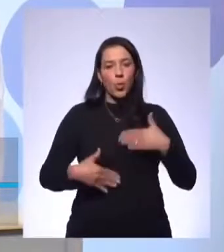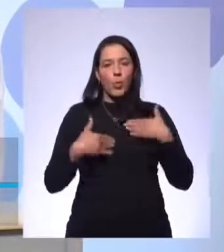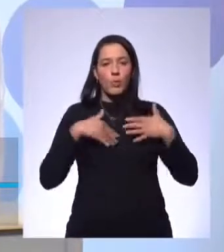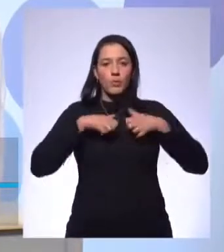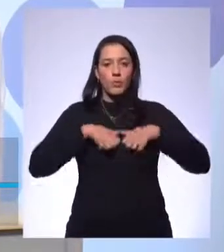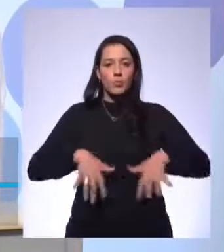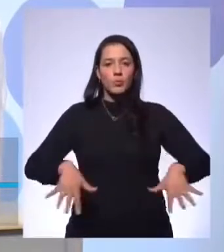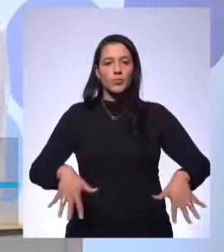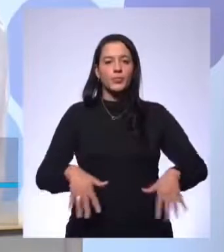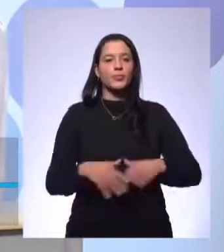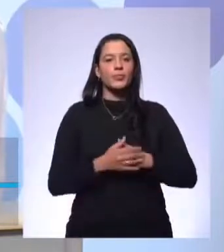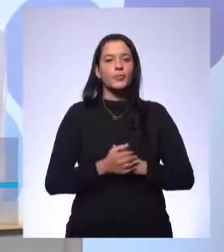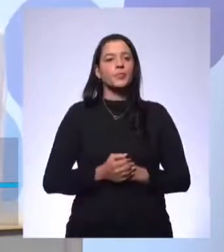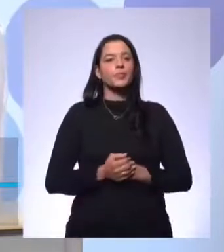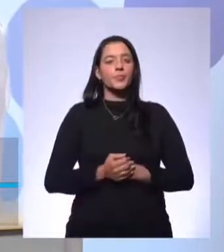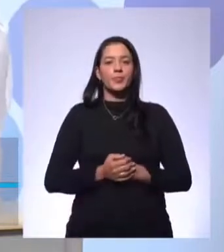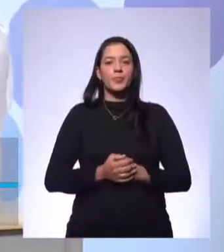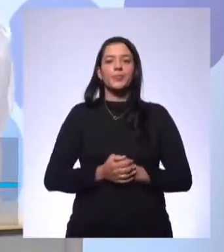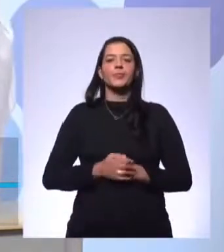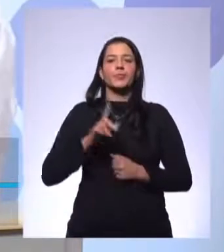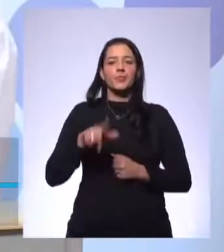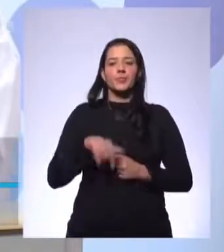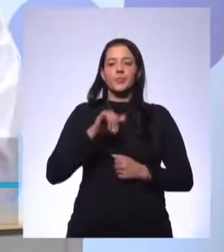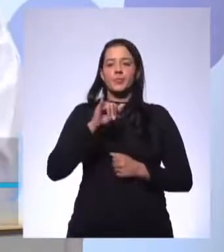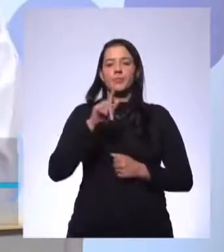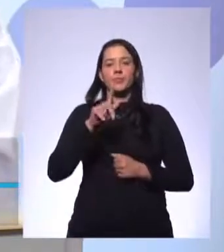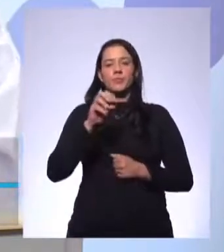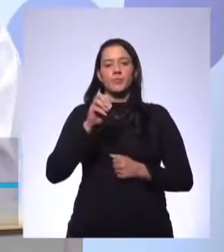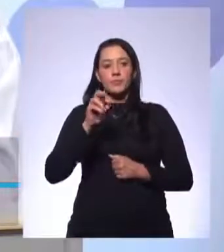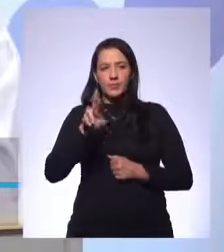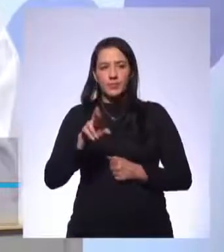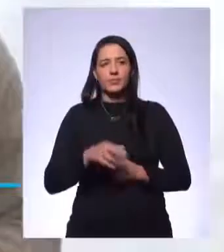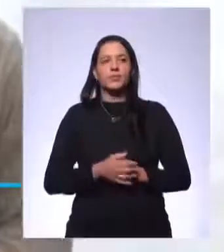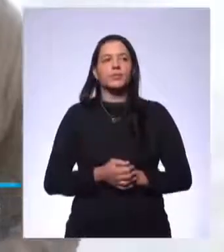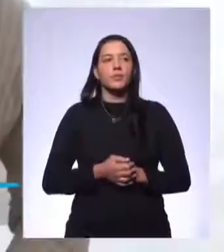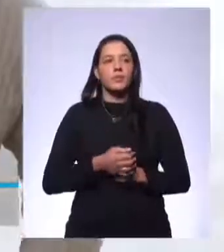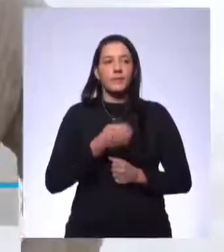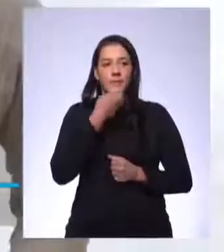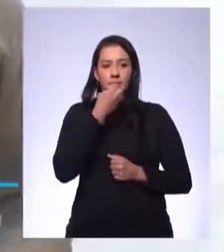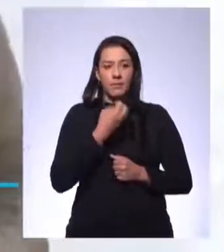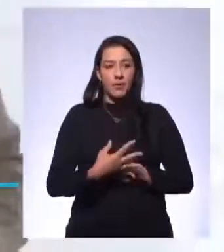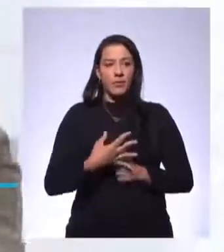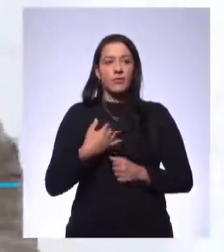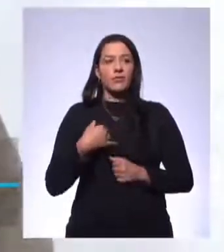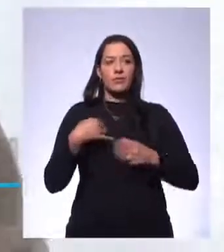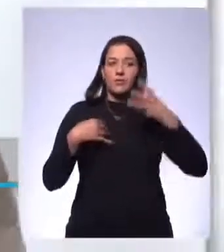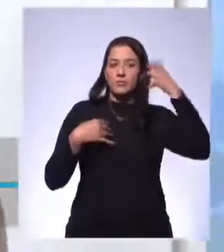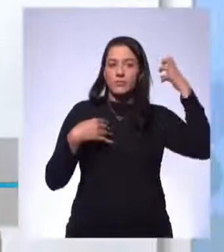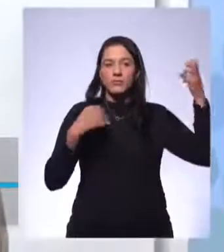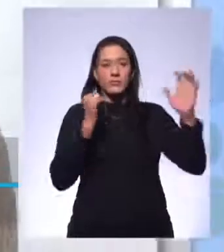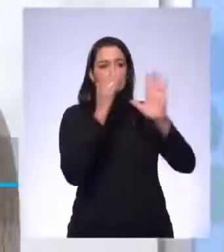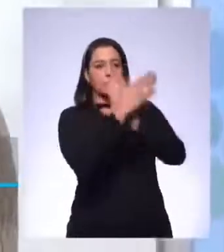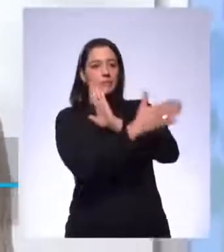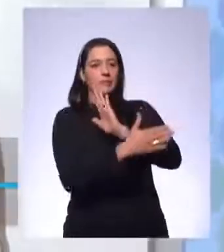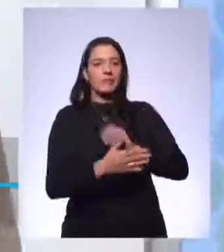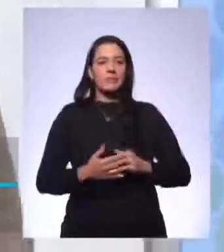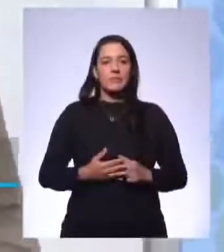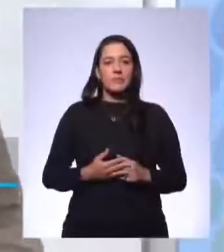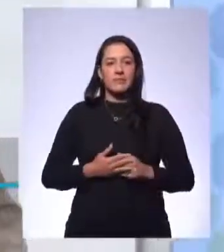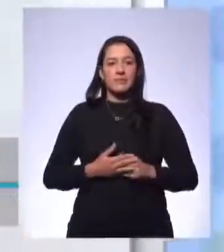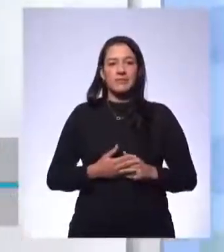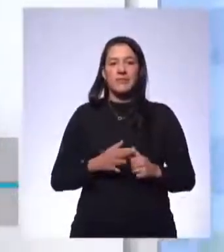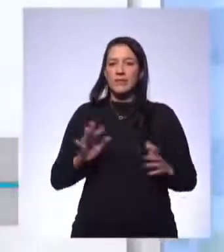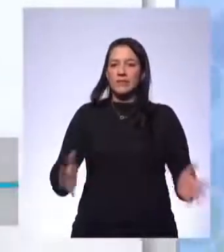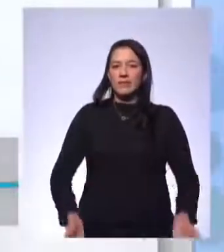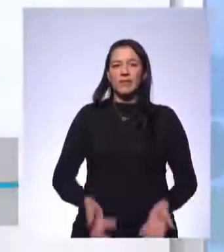corpo. Caramba. Igor da Silva Araújo. Bom, então, com licença, dá para vir tirar esse negócio aqui? Eu vou embora? Não,